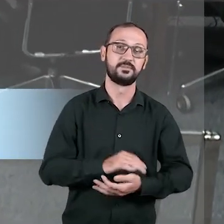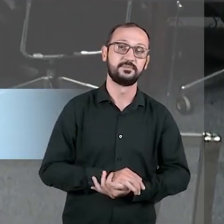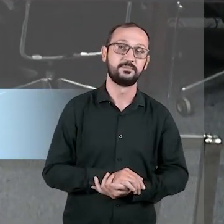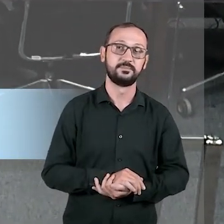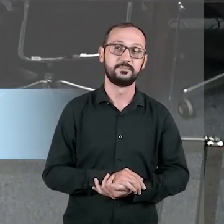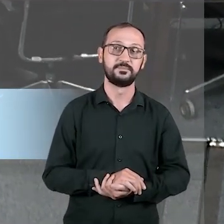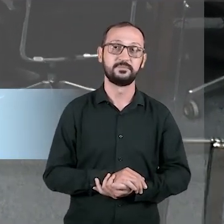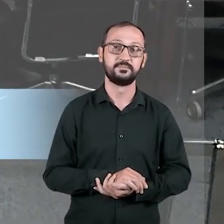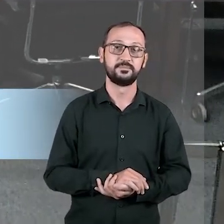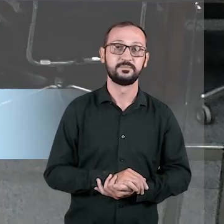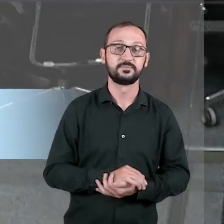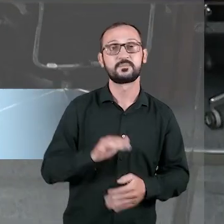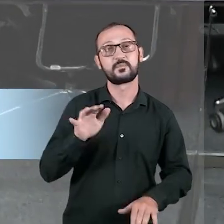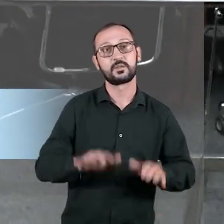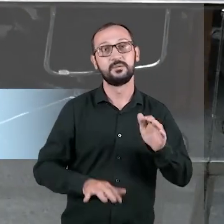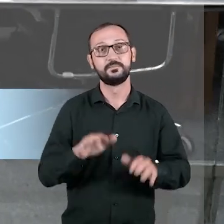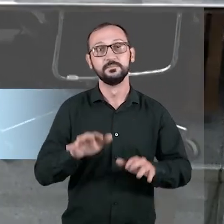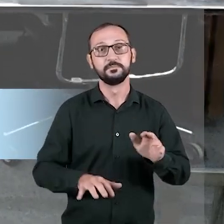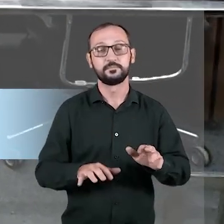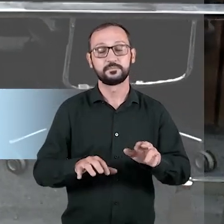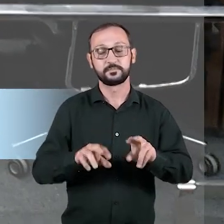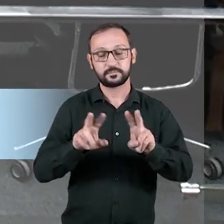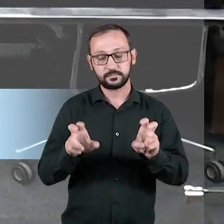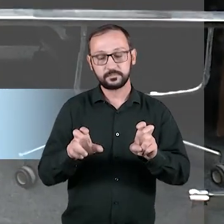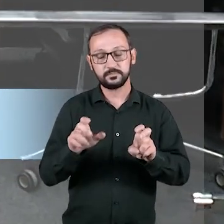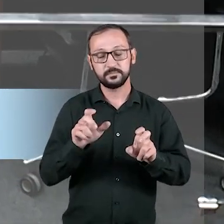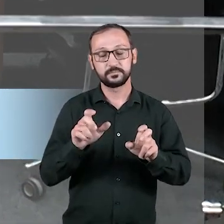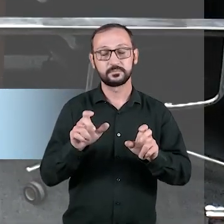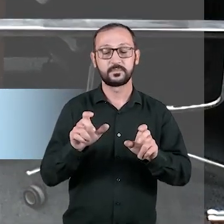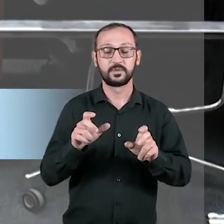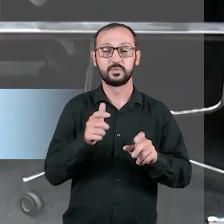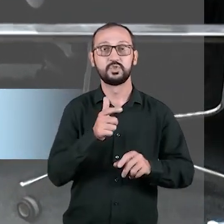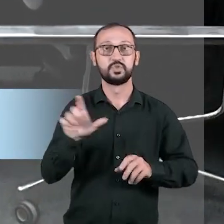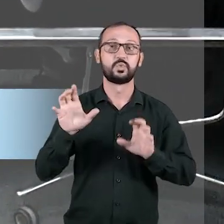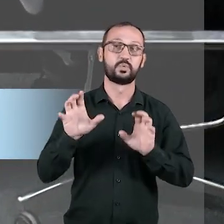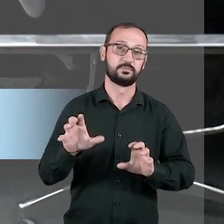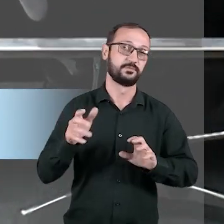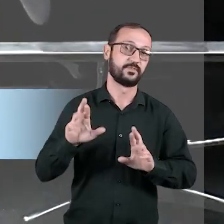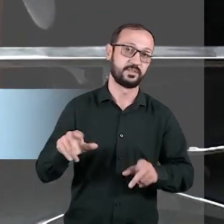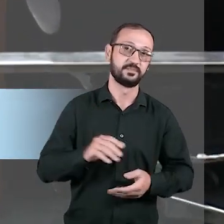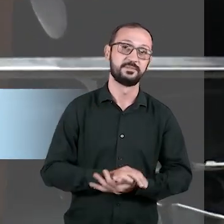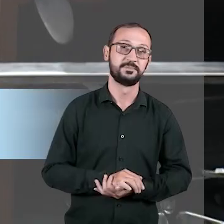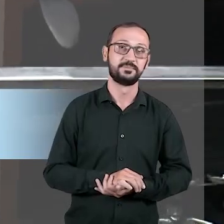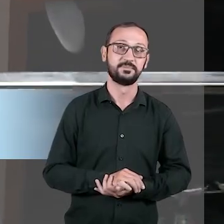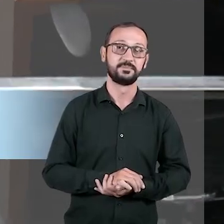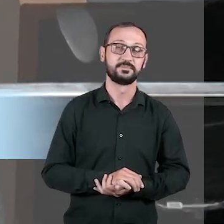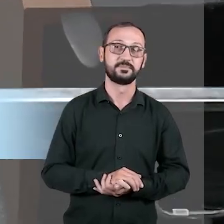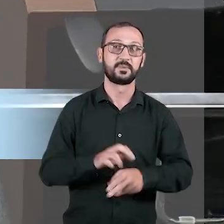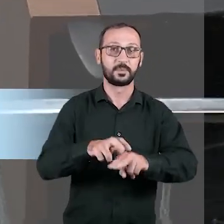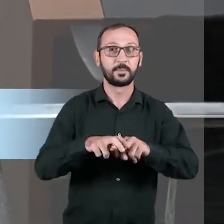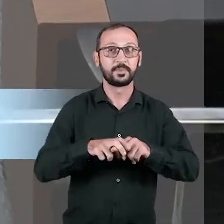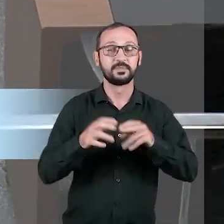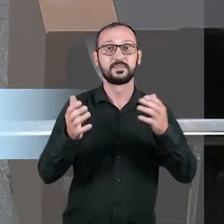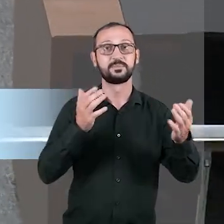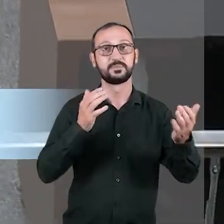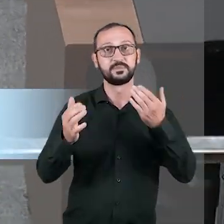sobre aquilo. E, às vezes, ela não fala necessariamente naquelas palavras, mas ela fala de uma outra forma, né? Então, por isso